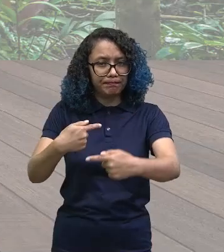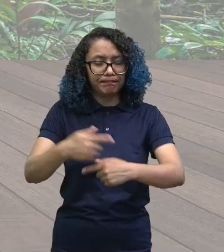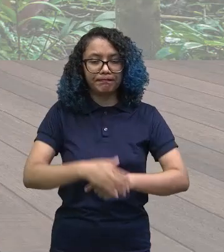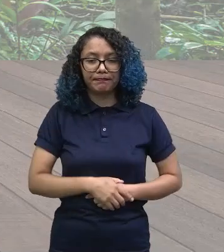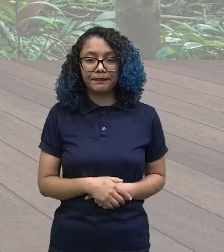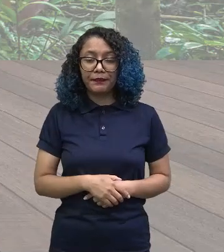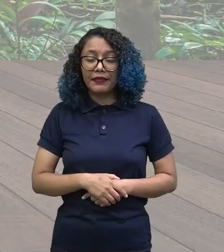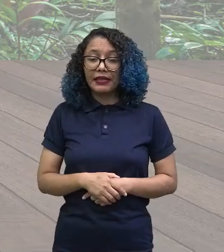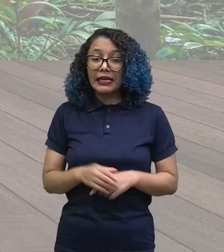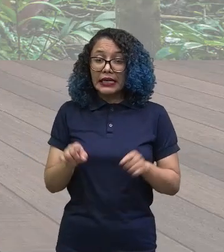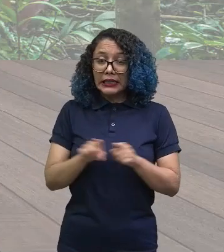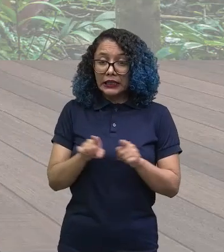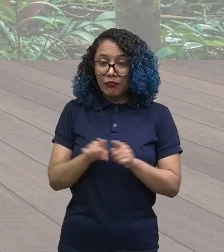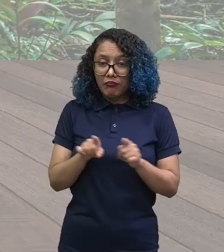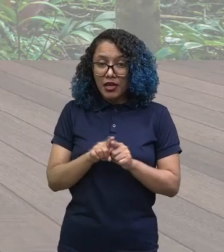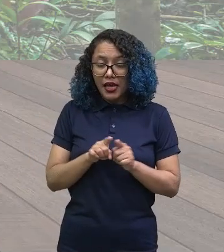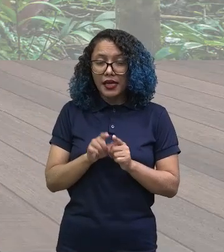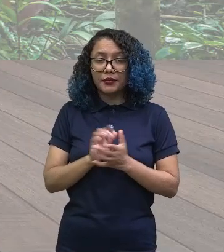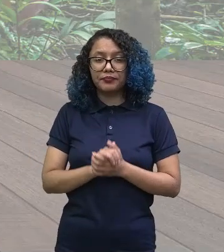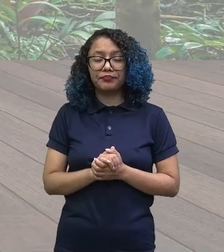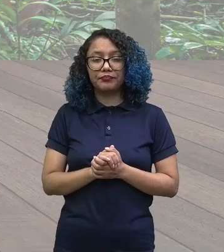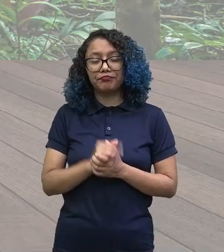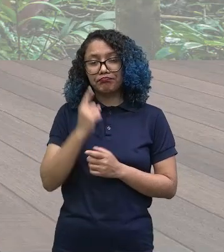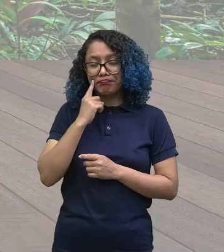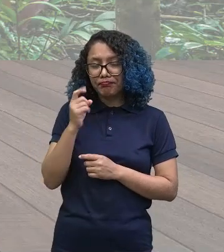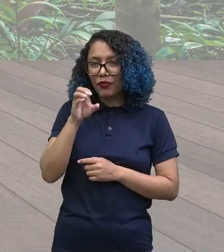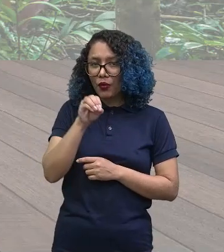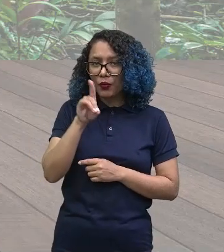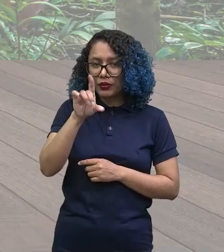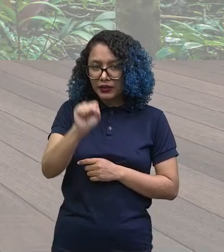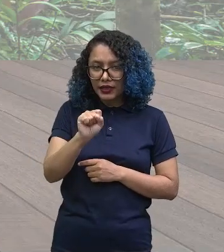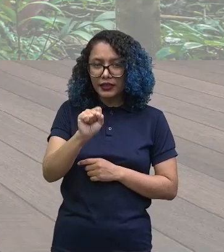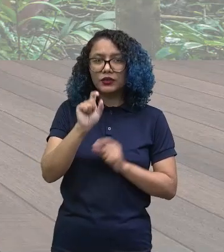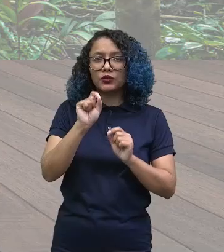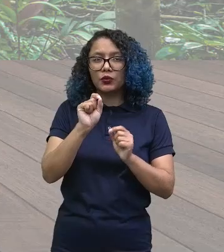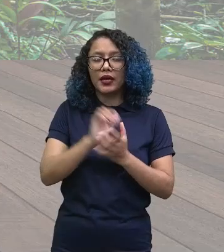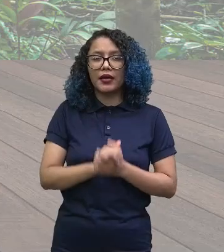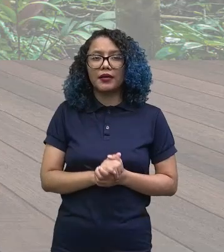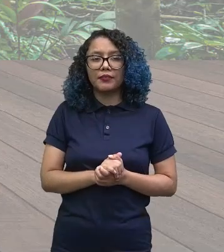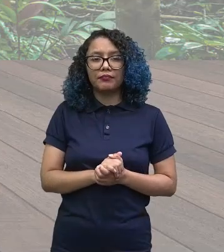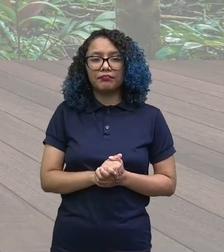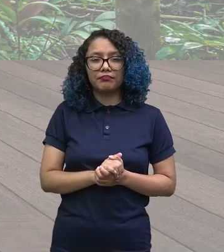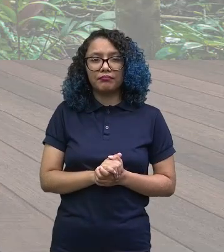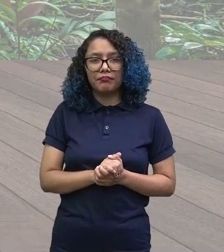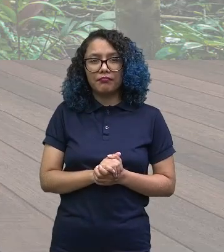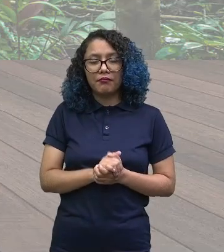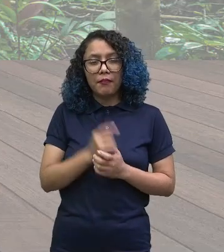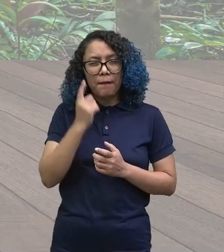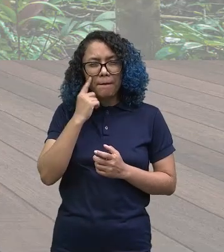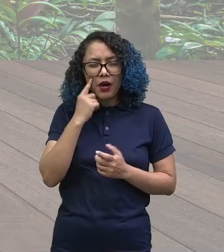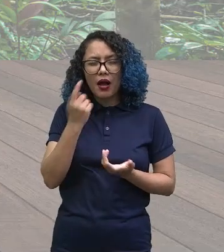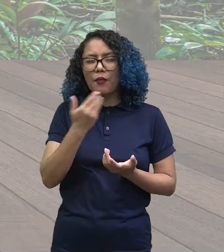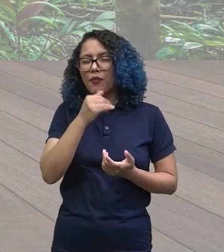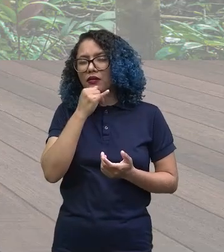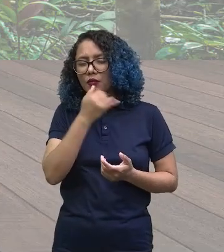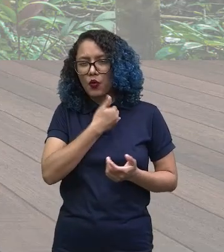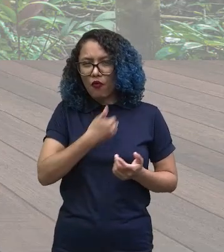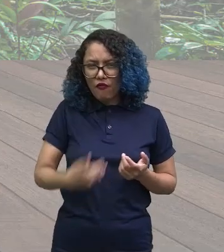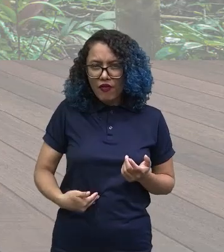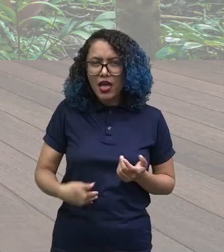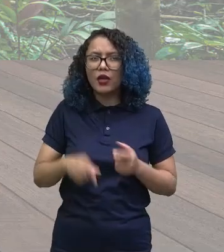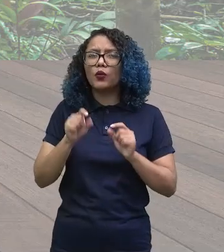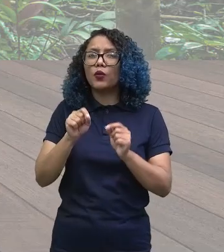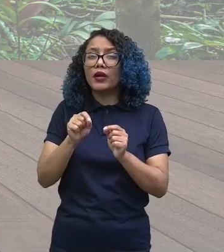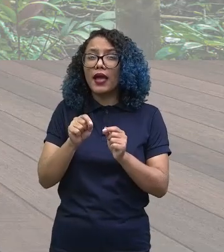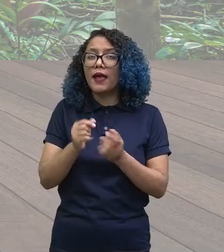né, utilizar as ODSs para cobrar aqueles, né, que estão ali nos governos, né, que estão